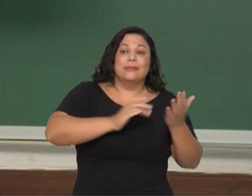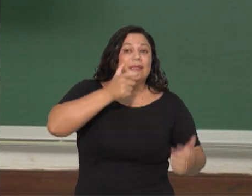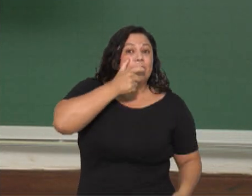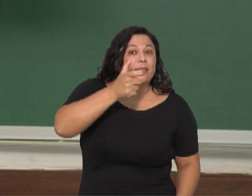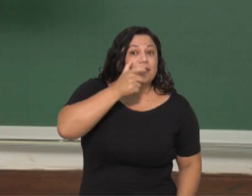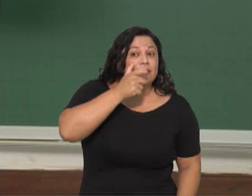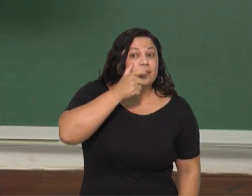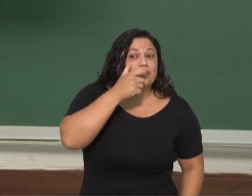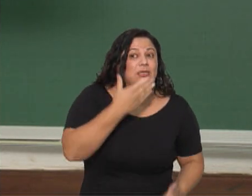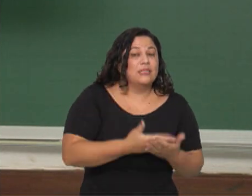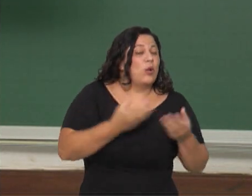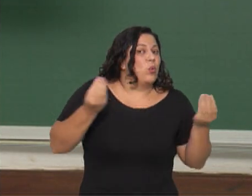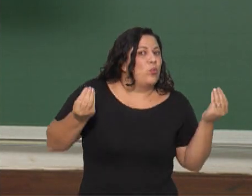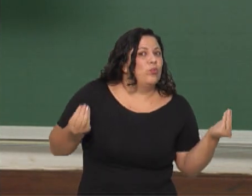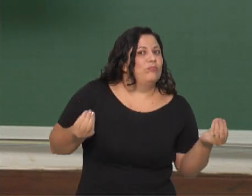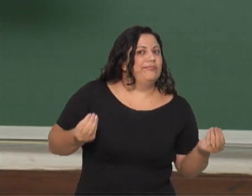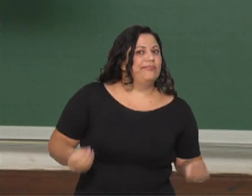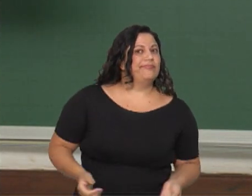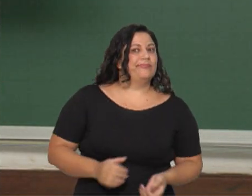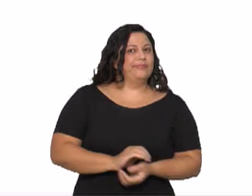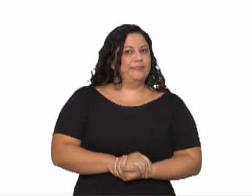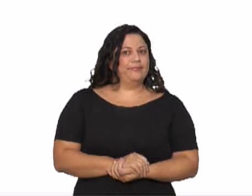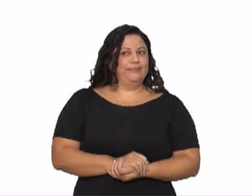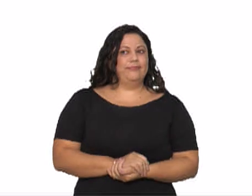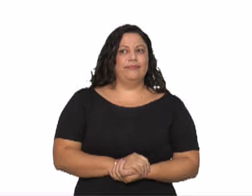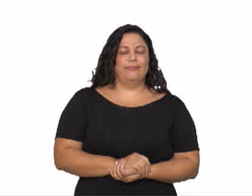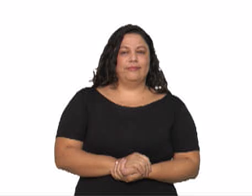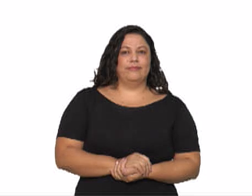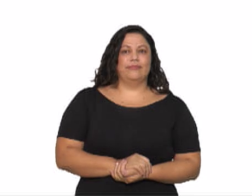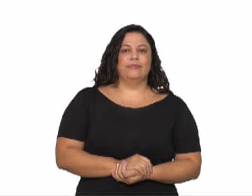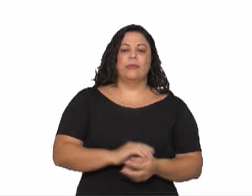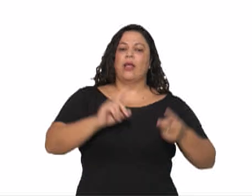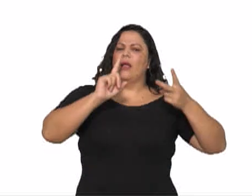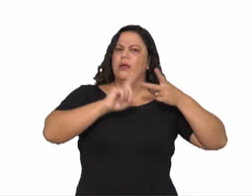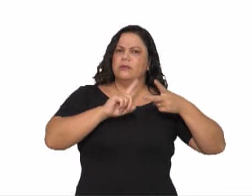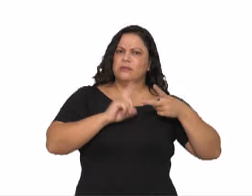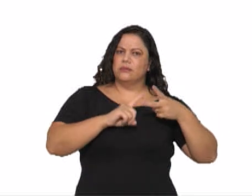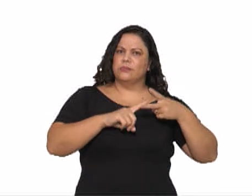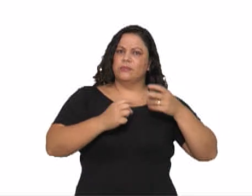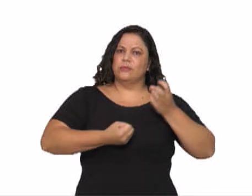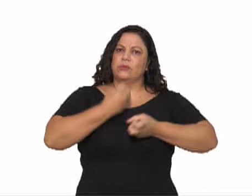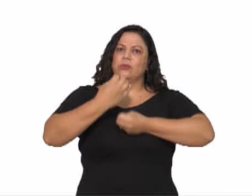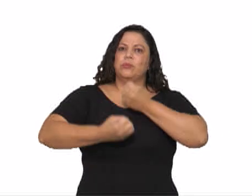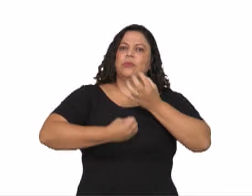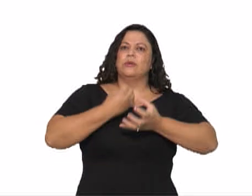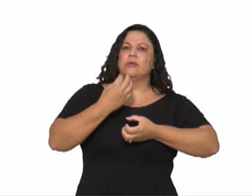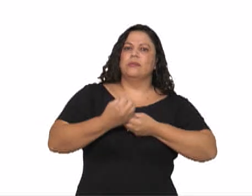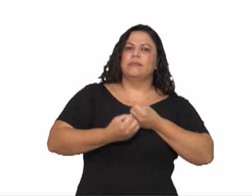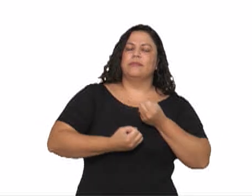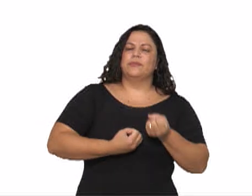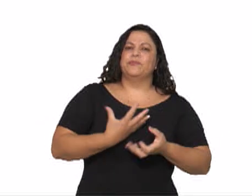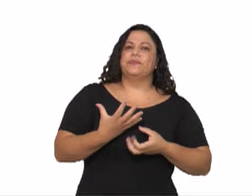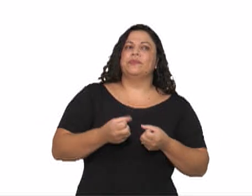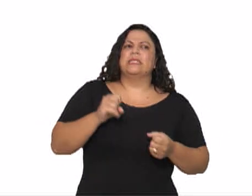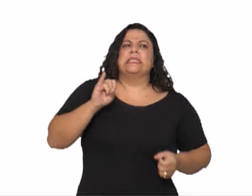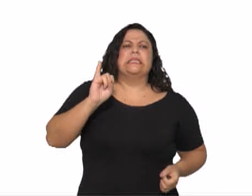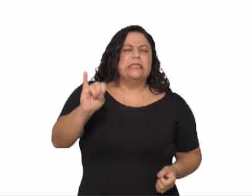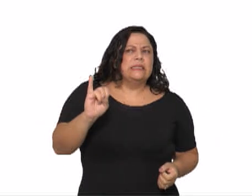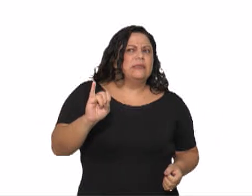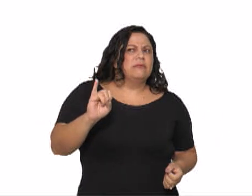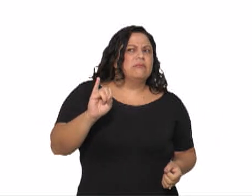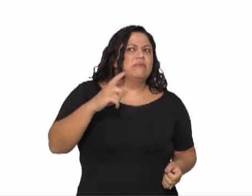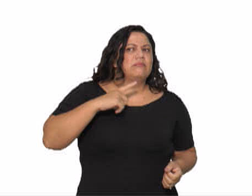aulas? Então, vamos lá. O segundo poema, com o título Se Tuviera Tempo, é da autora